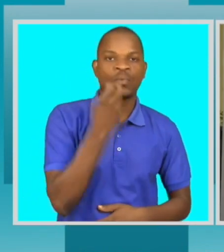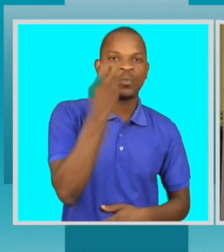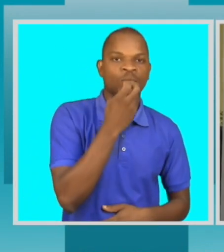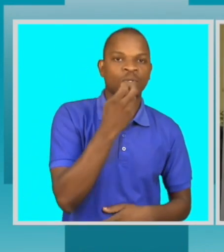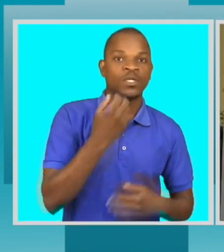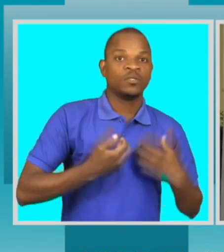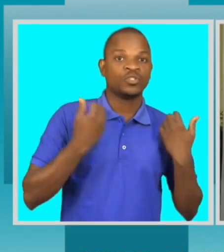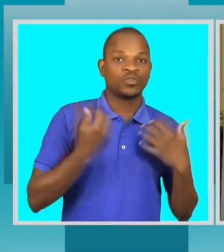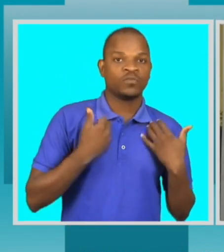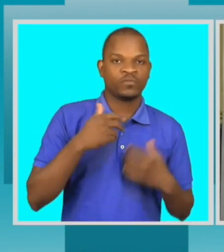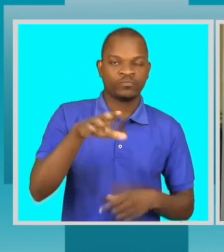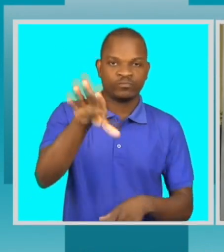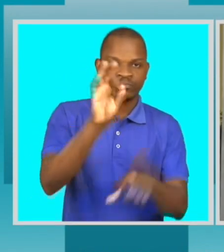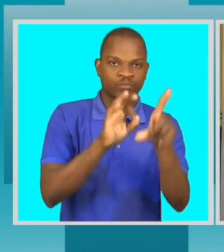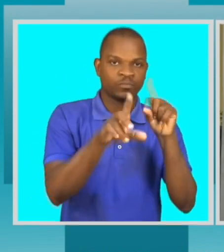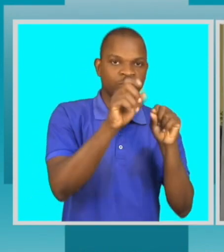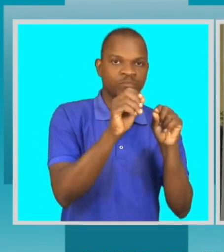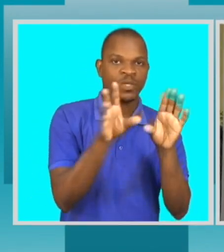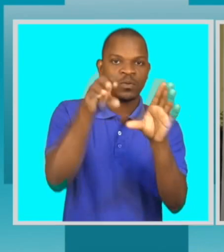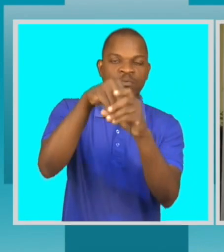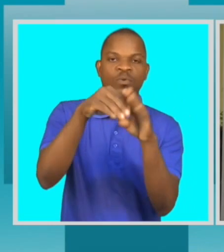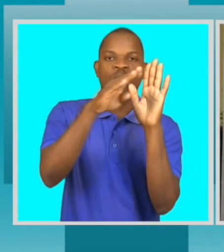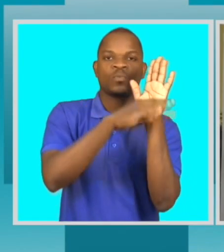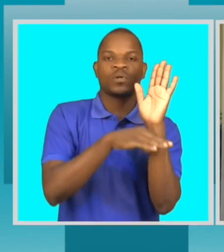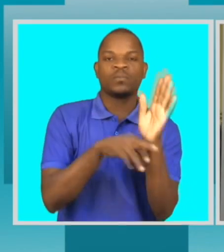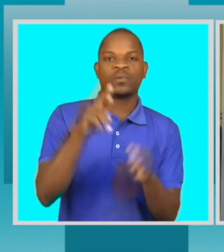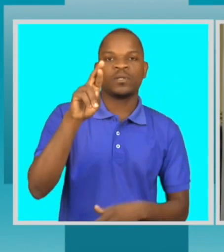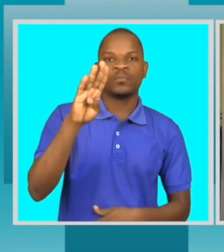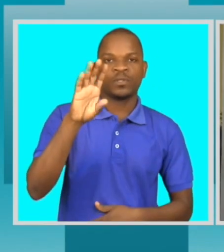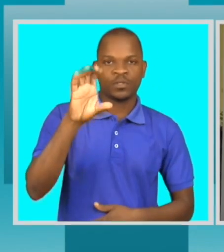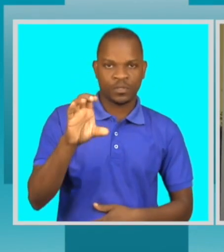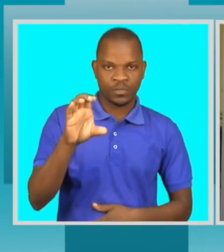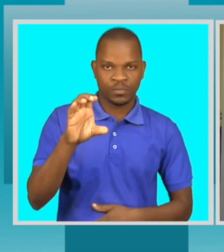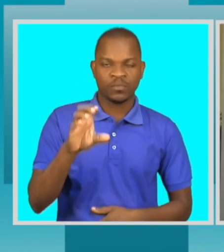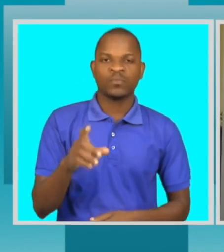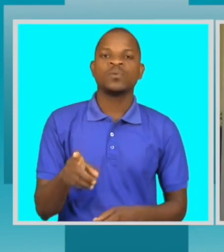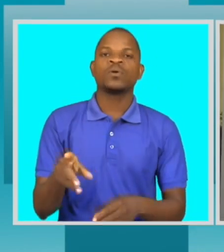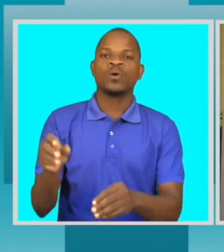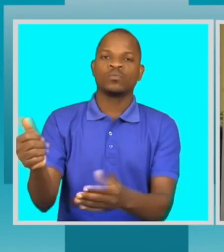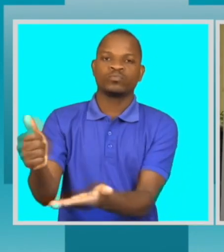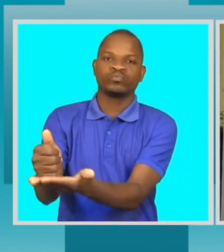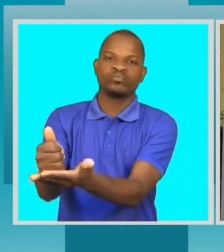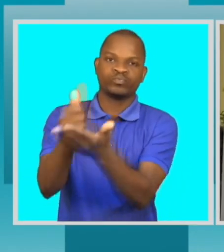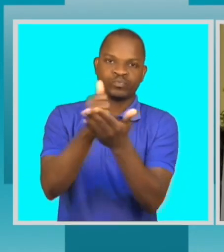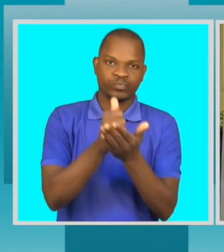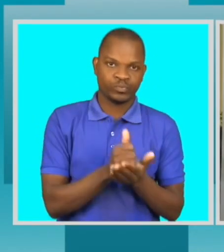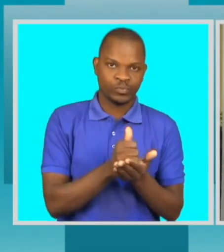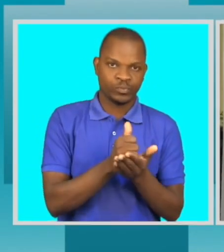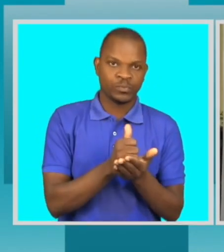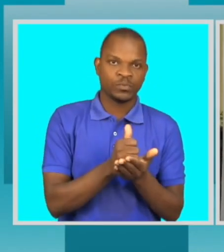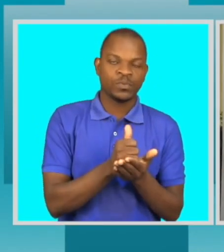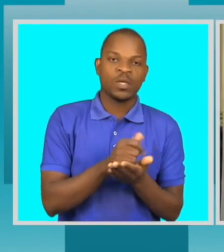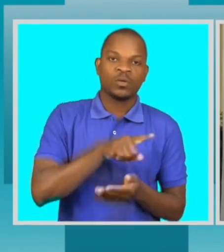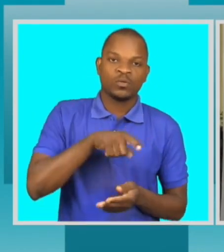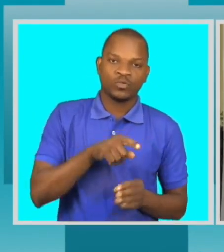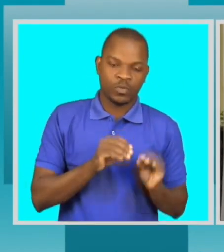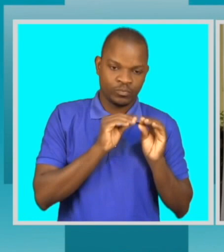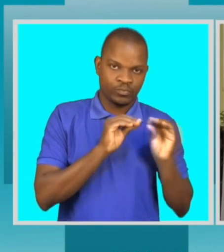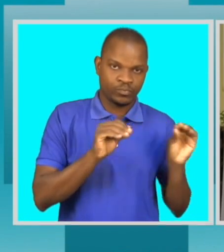identifica jovens através dos programas de RBC. E esses jovens são referenciados com os programas de RBC para a formação profissional.